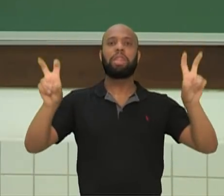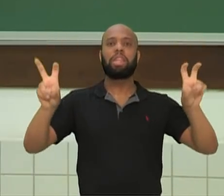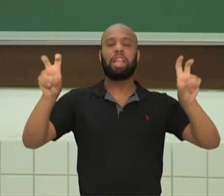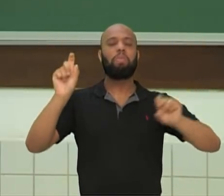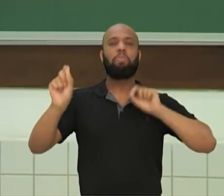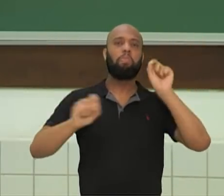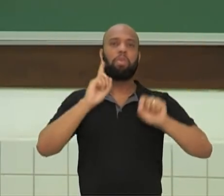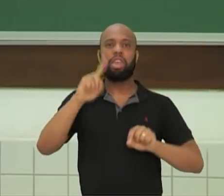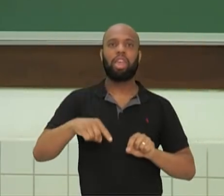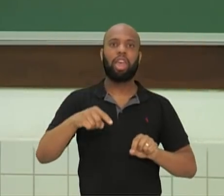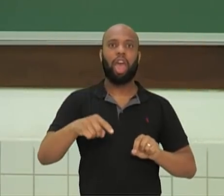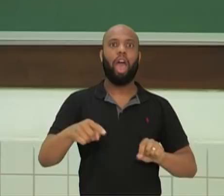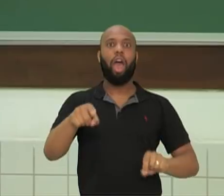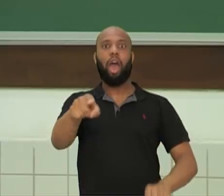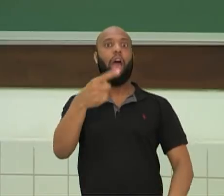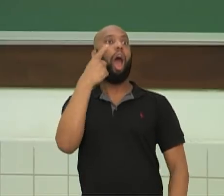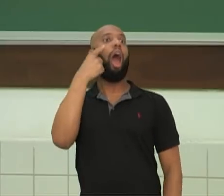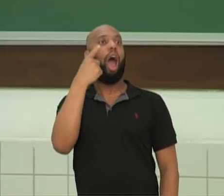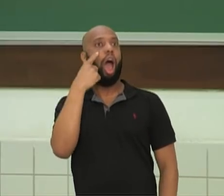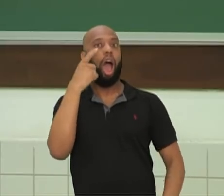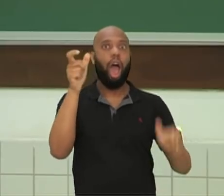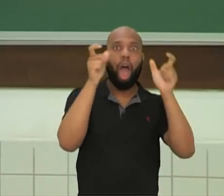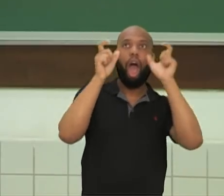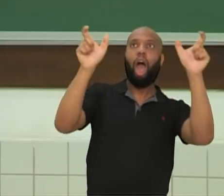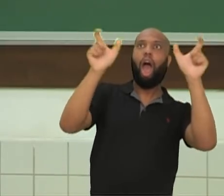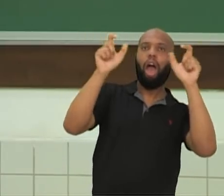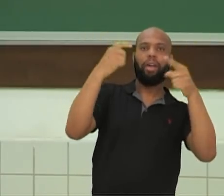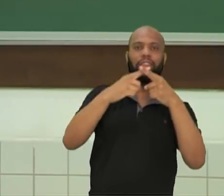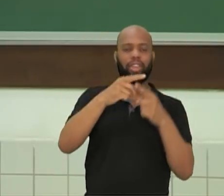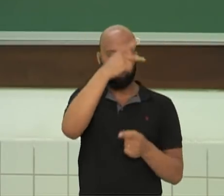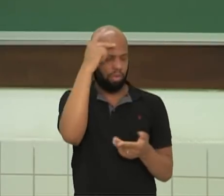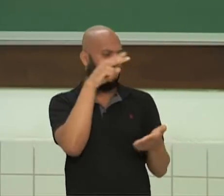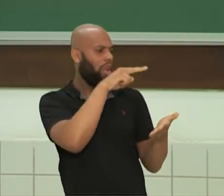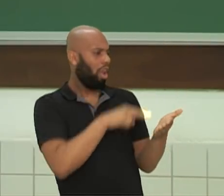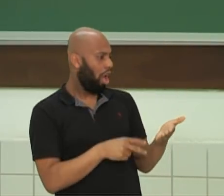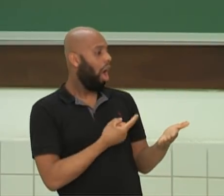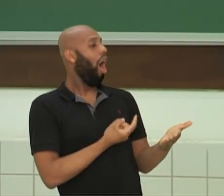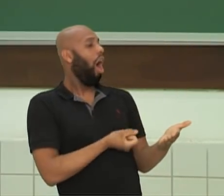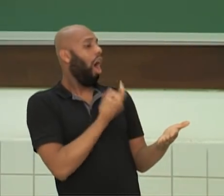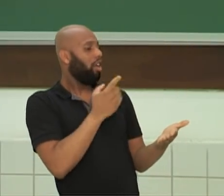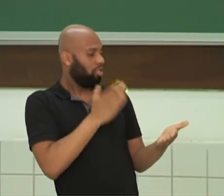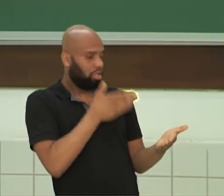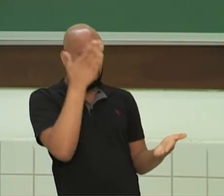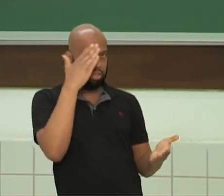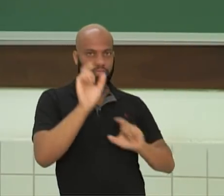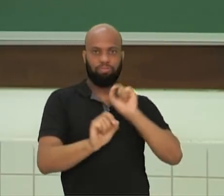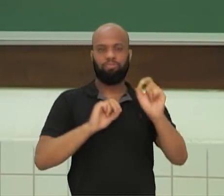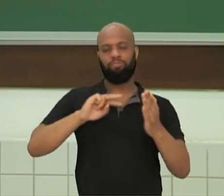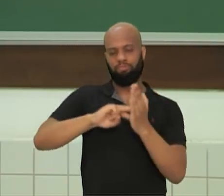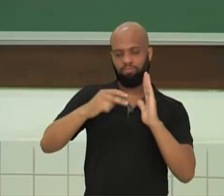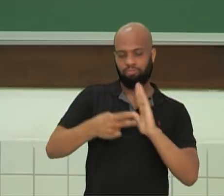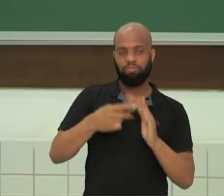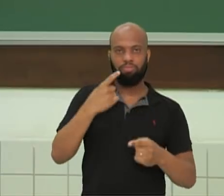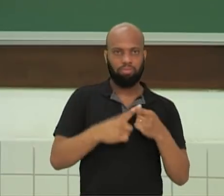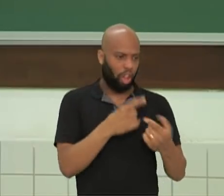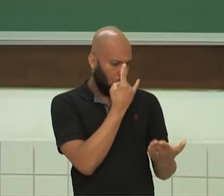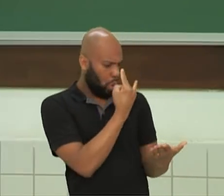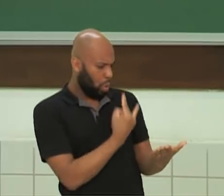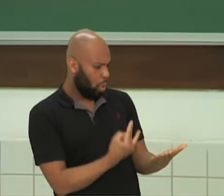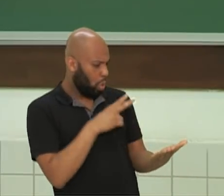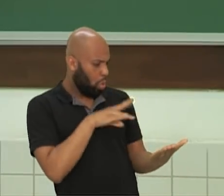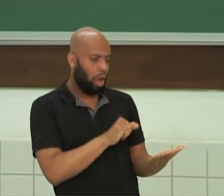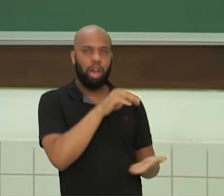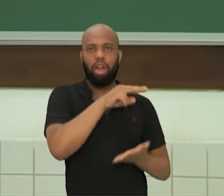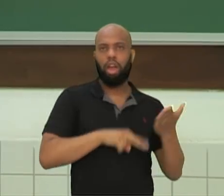Esse título é a chamada. É quando o leitor ele tem a atração por ler